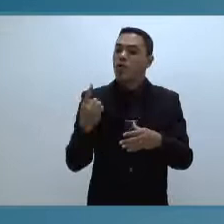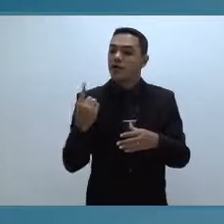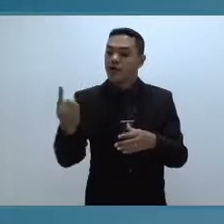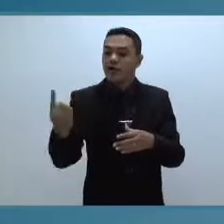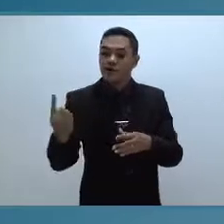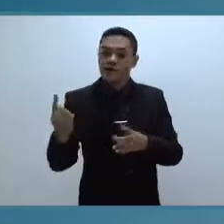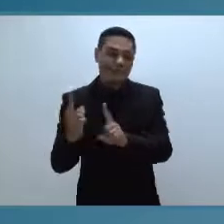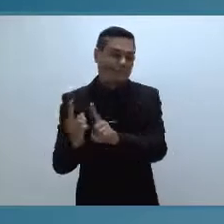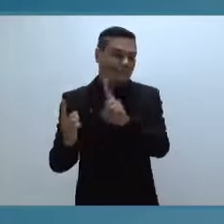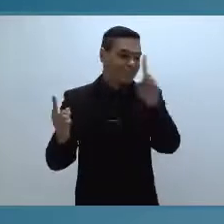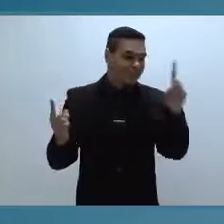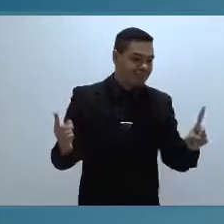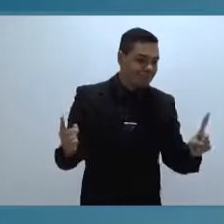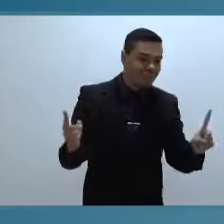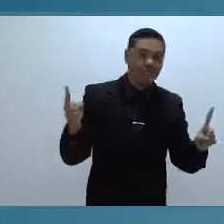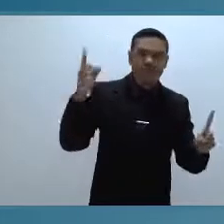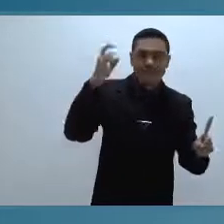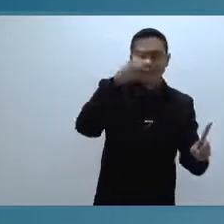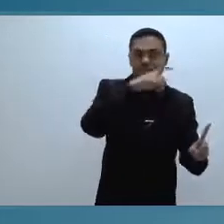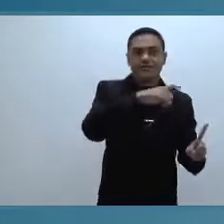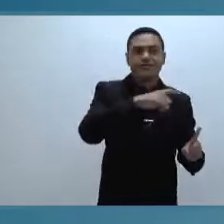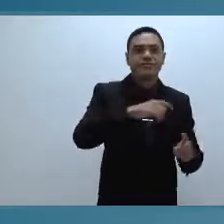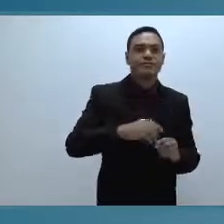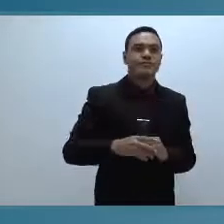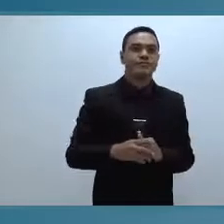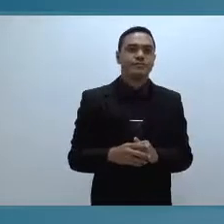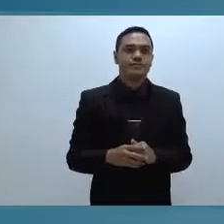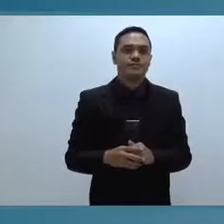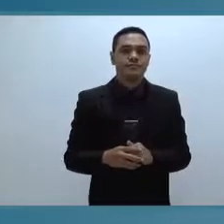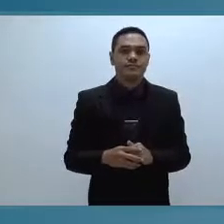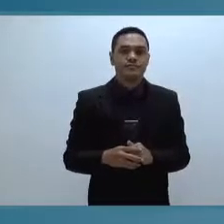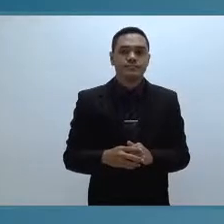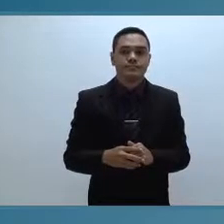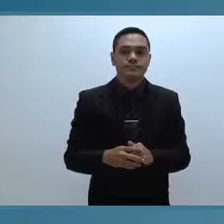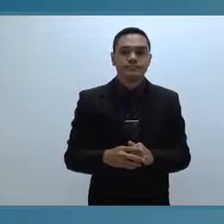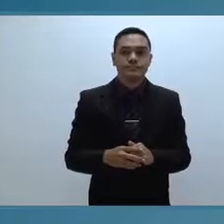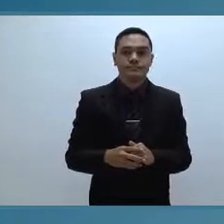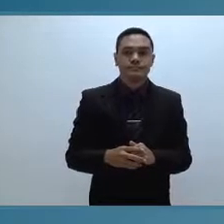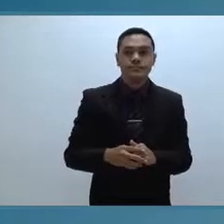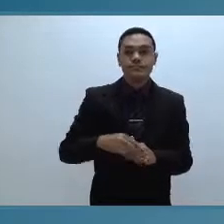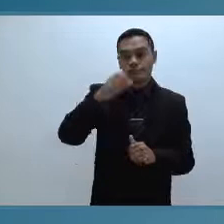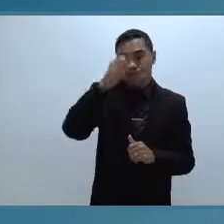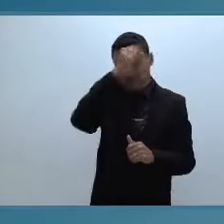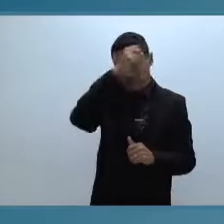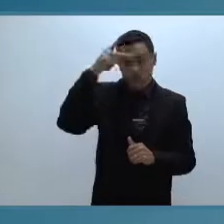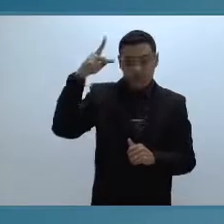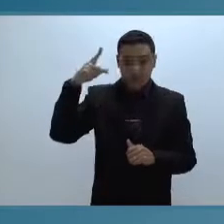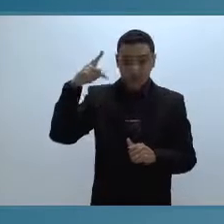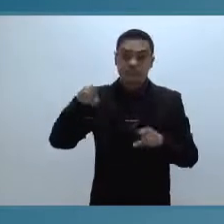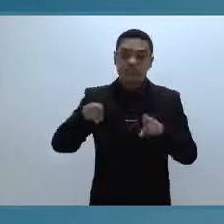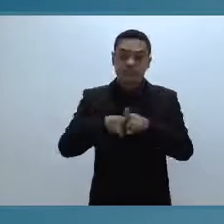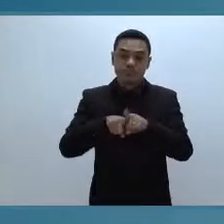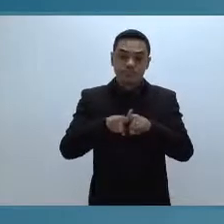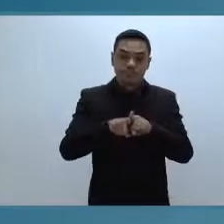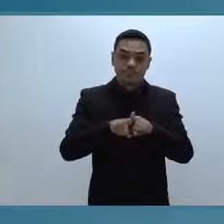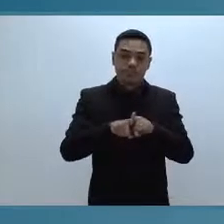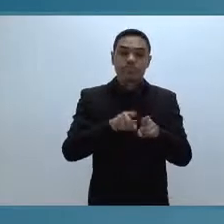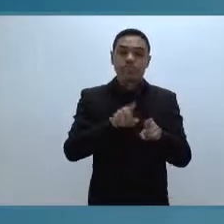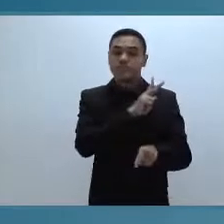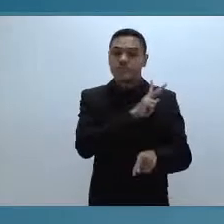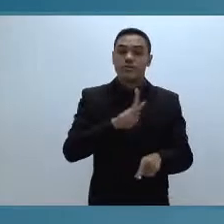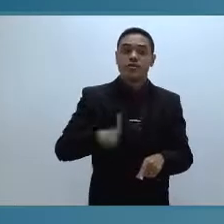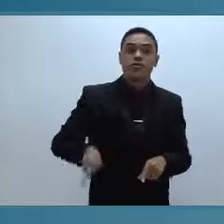os demais agentes públicos, tanto assim considerados o prefeito municipal e os vereadores, mantêm residência no